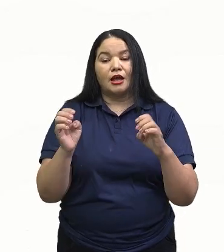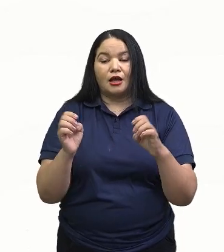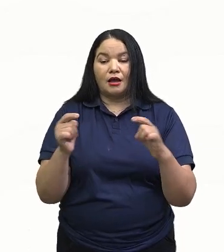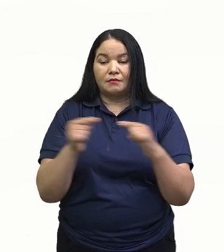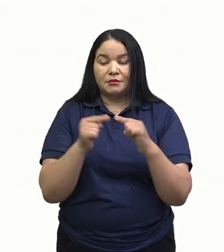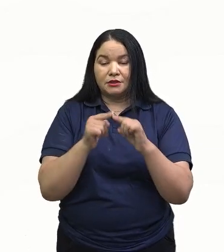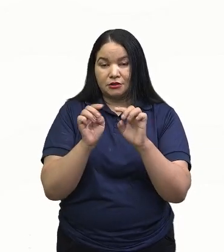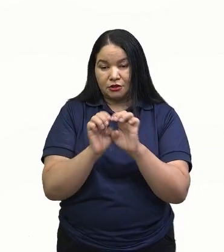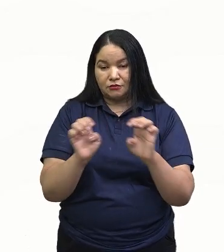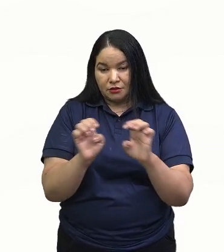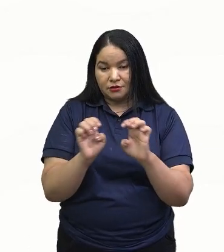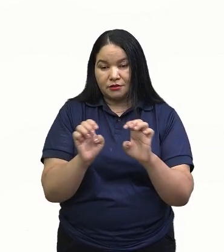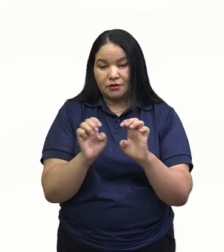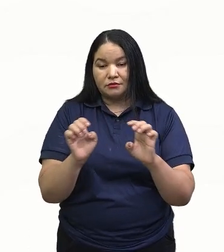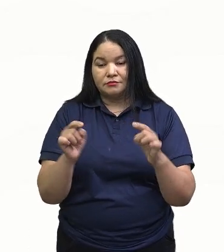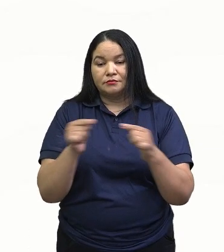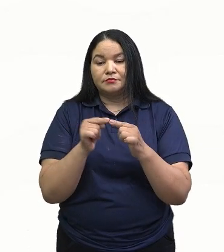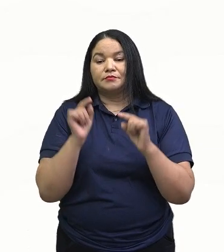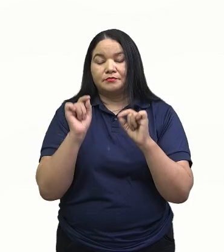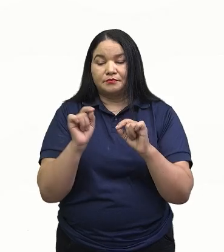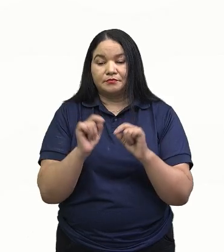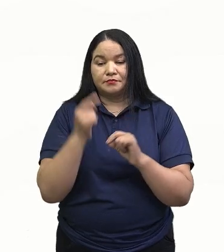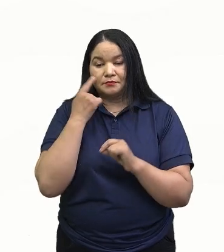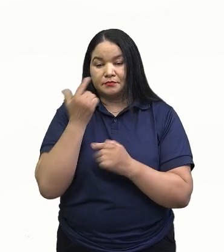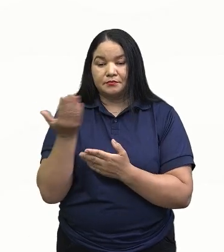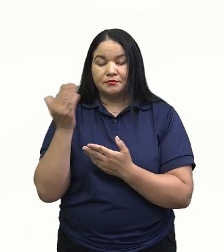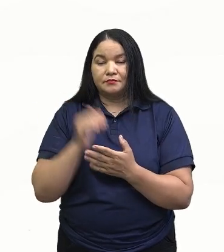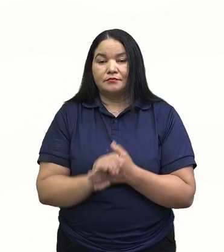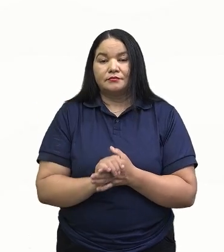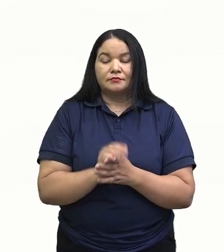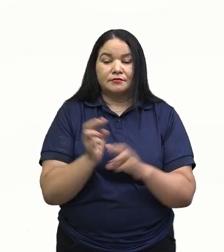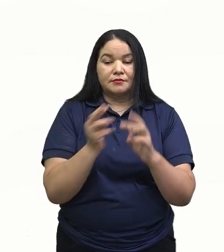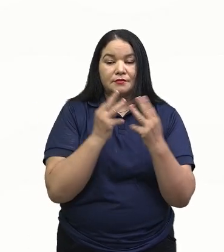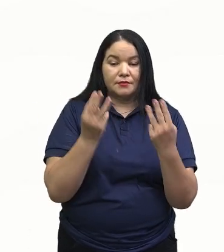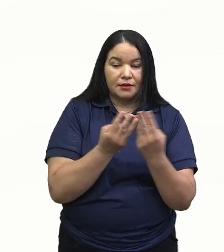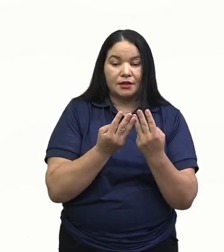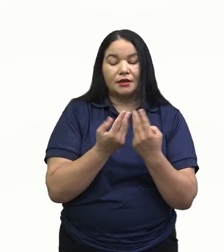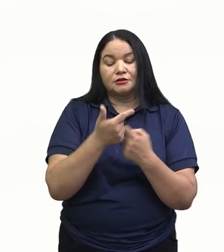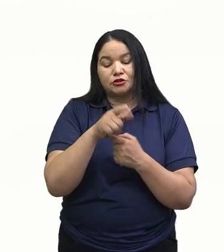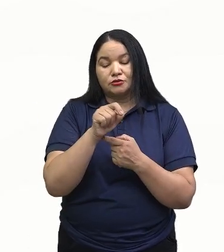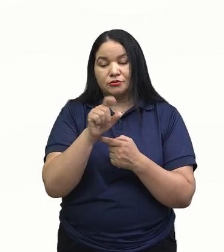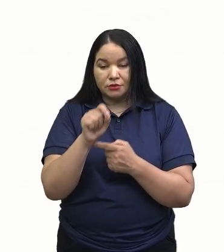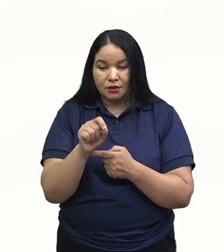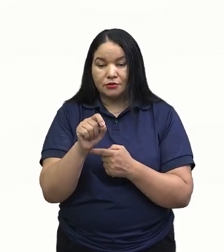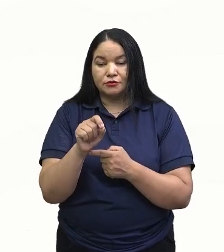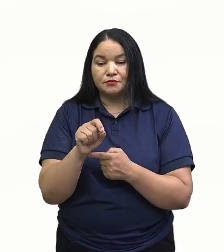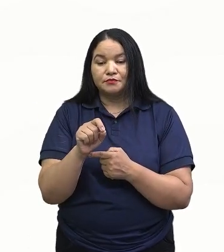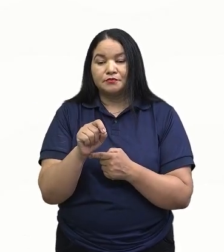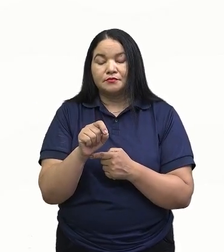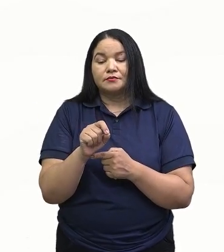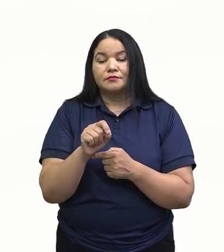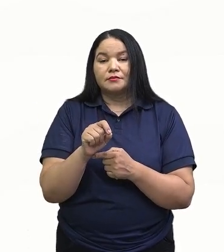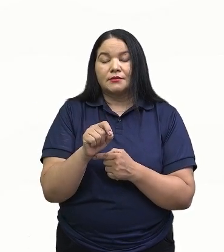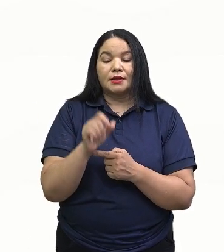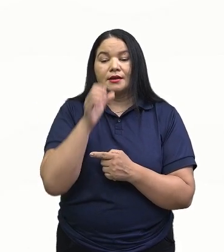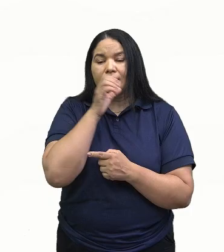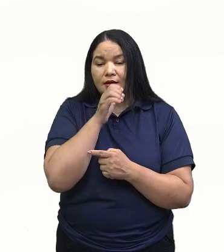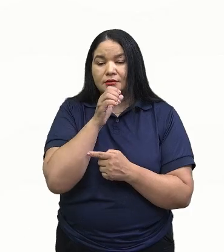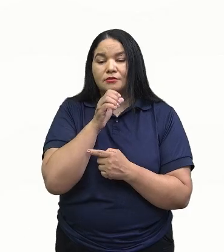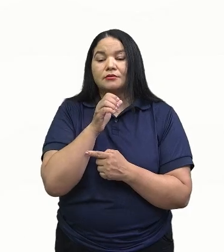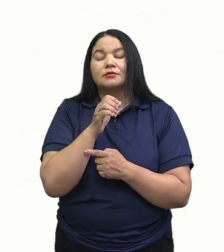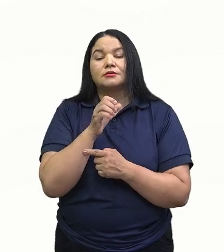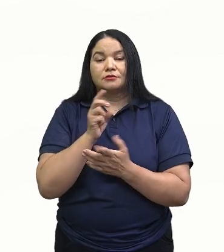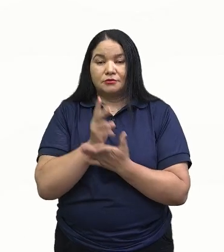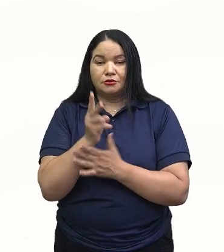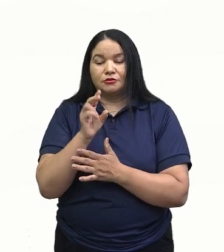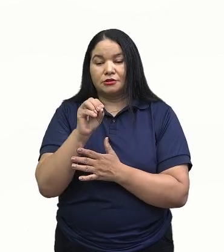equação fundamental da calorimetria aqui, a massa do corpo continua sendo 200, seu calor específico continua